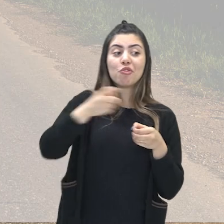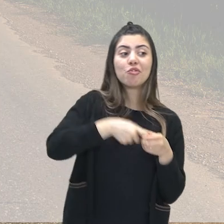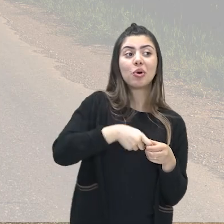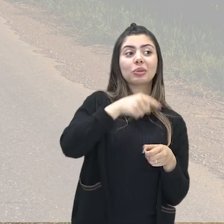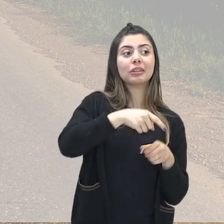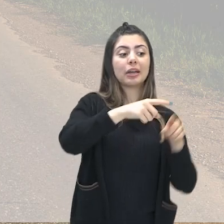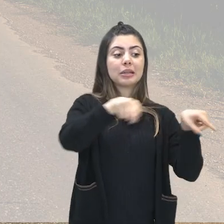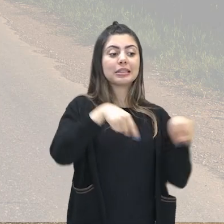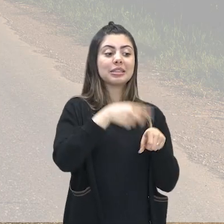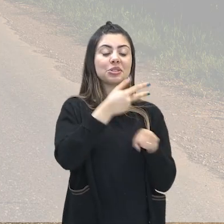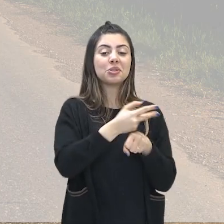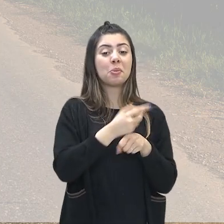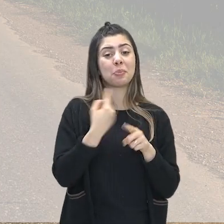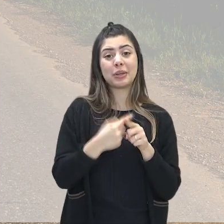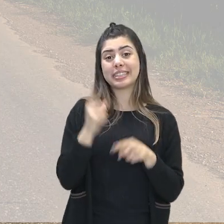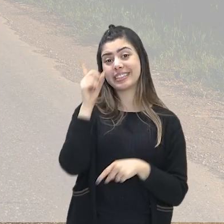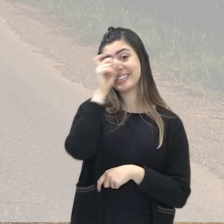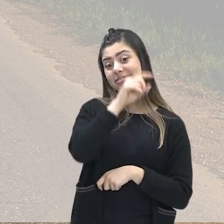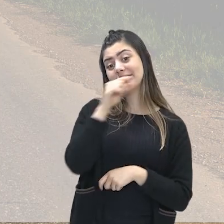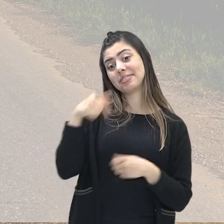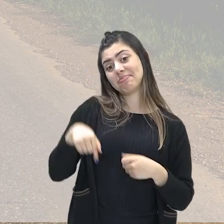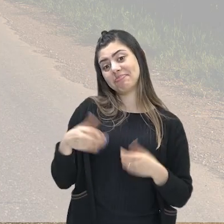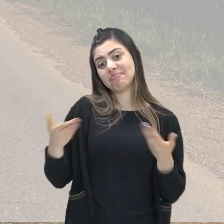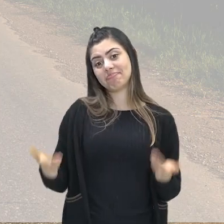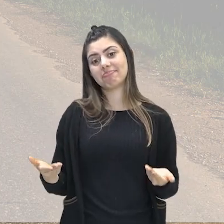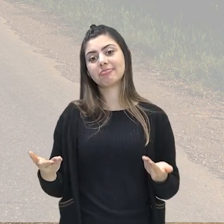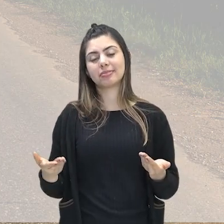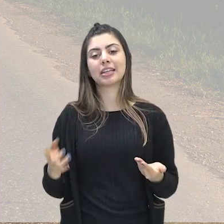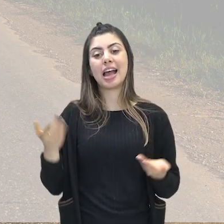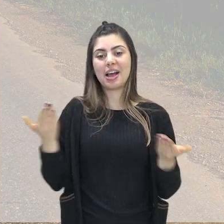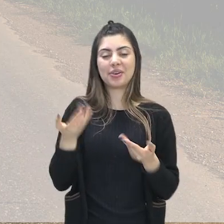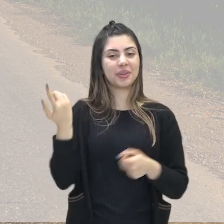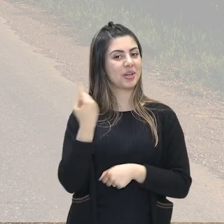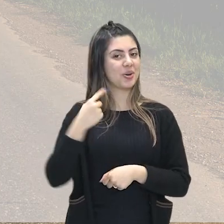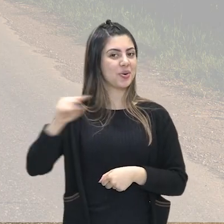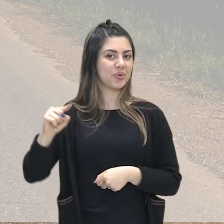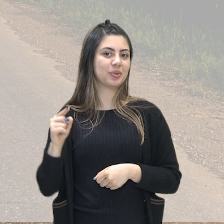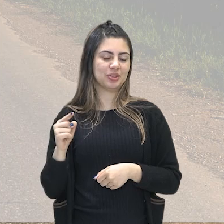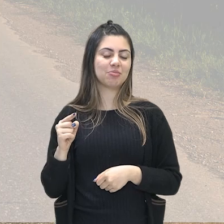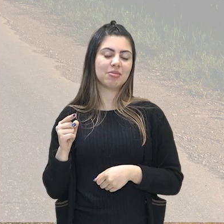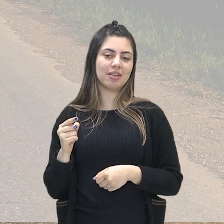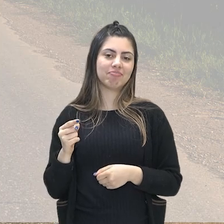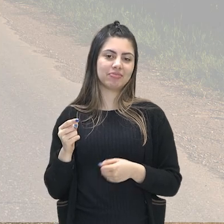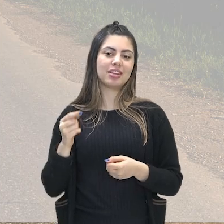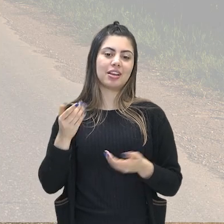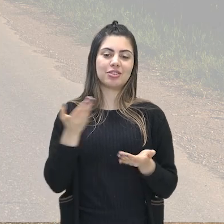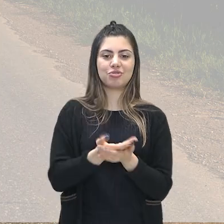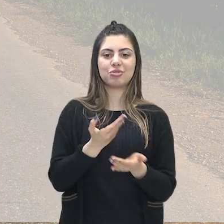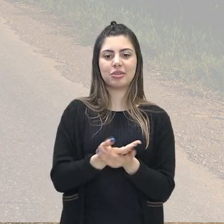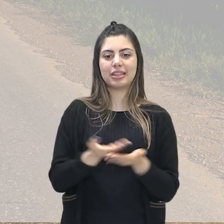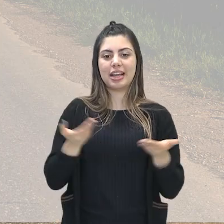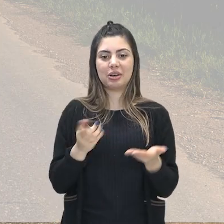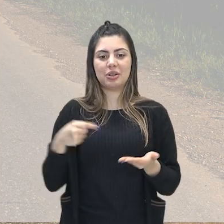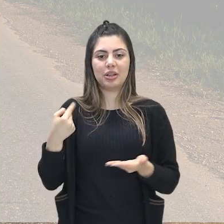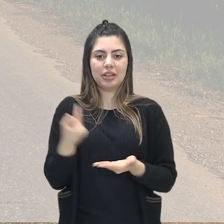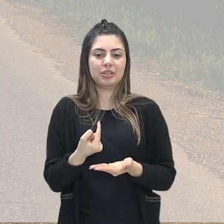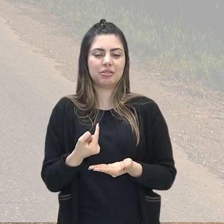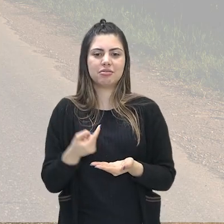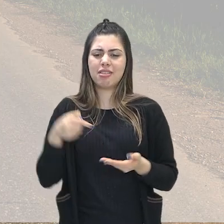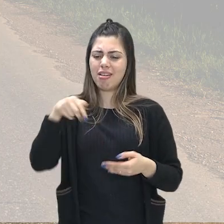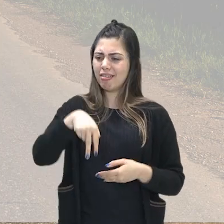o normal, tá, gente? Eu vou agora tentar buscar o caminho de volta para o estúdio, tá? Porque, né, tá difícil aqui,